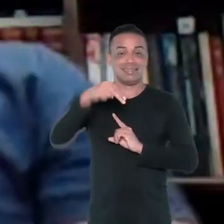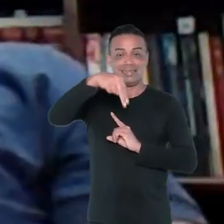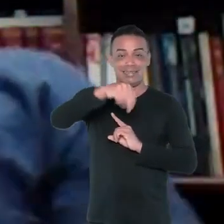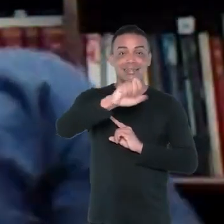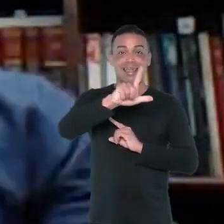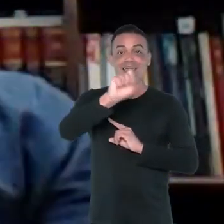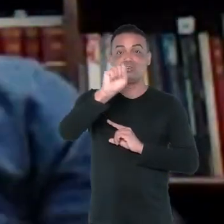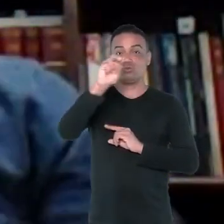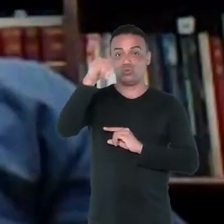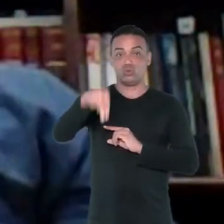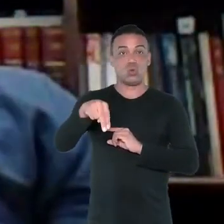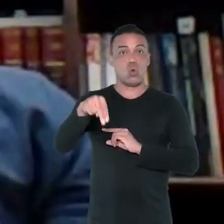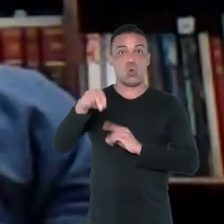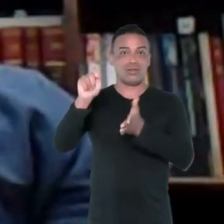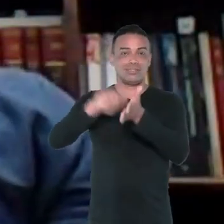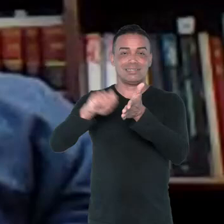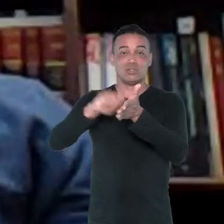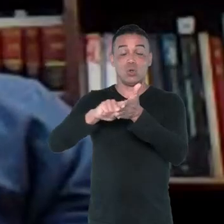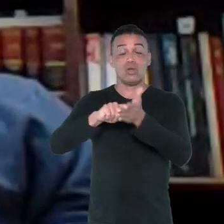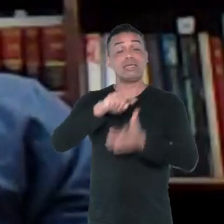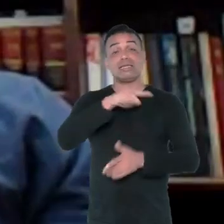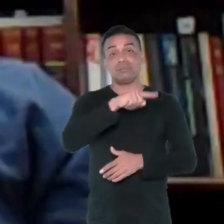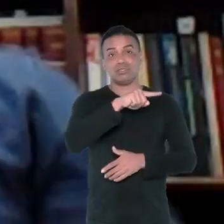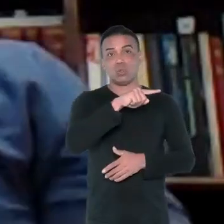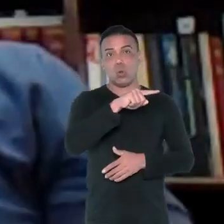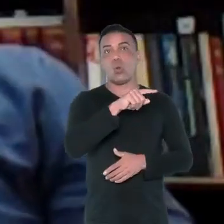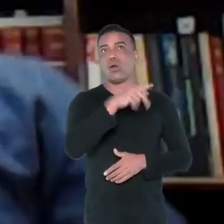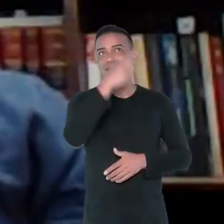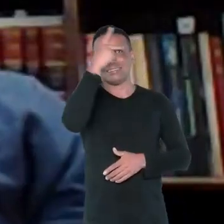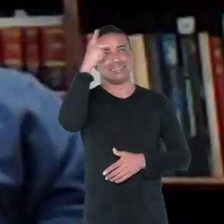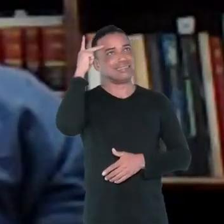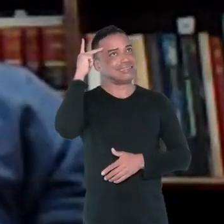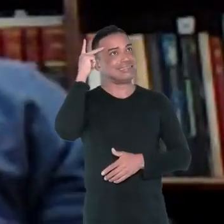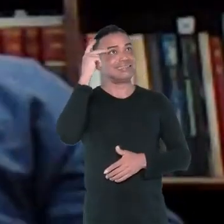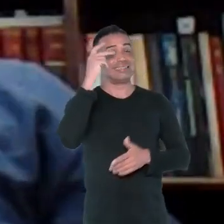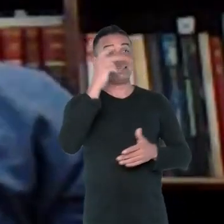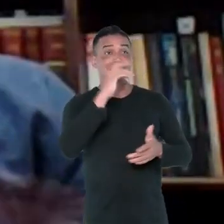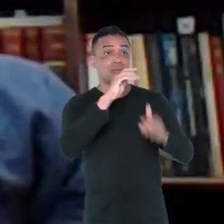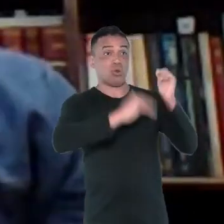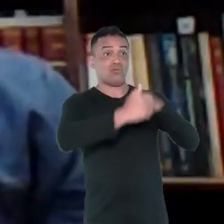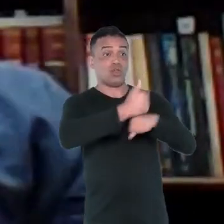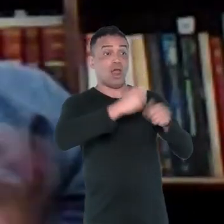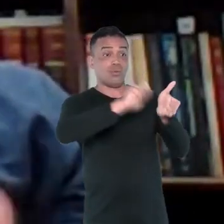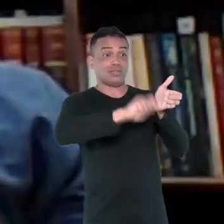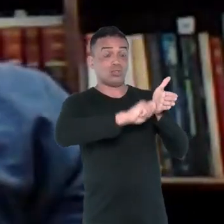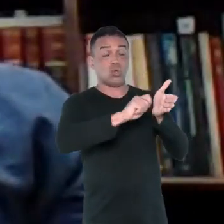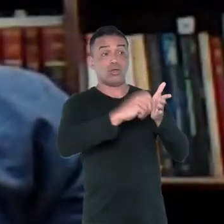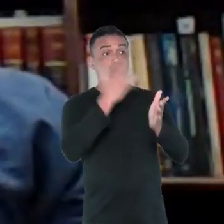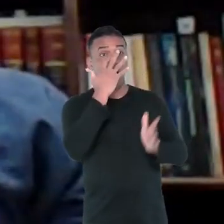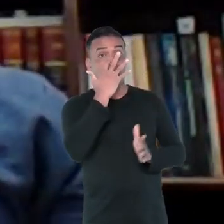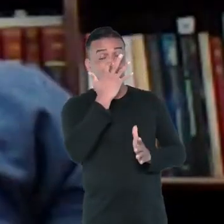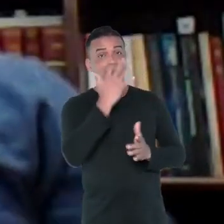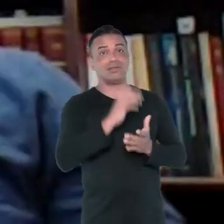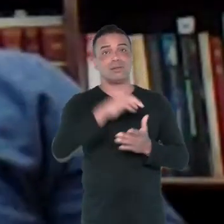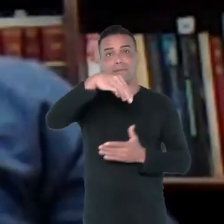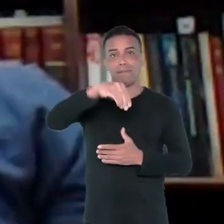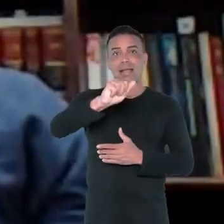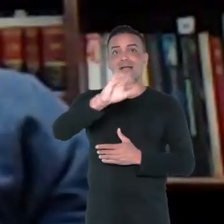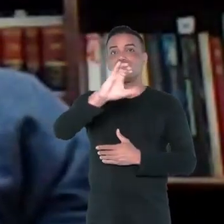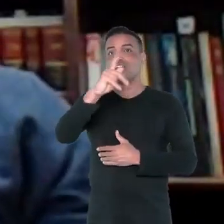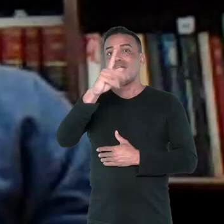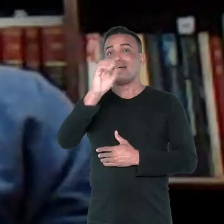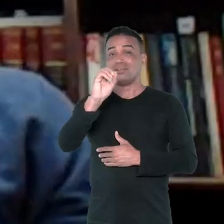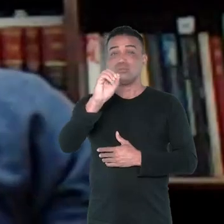Nelson escritor. Eles são escritores que eu admiro e que são Machado de Assis,